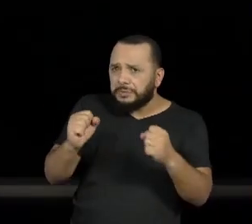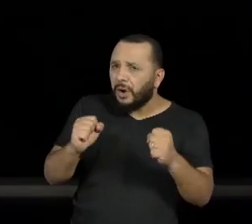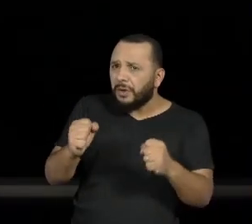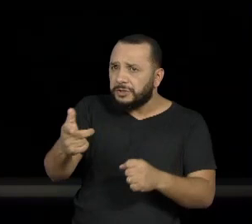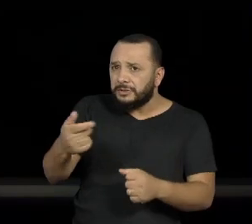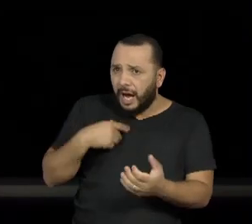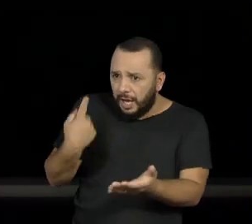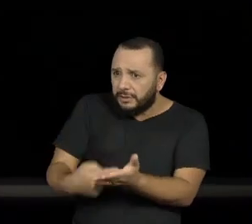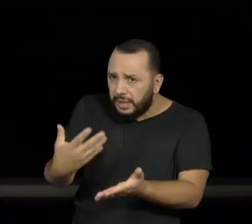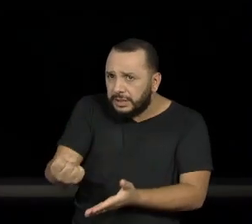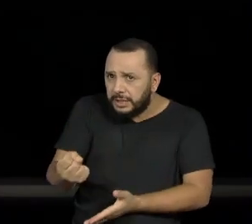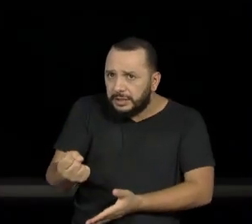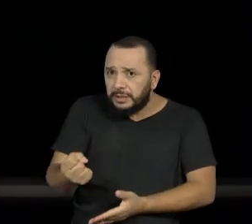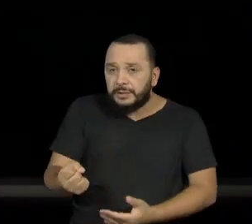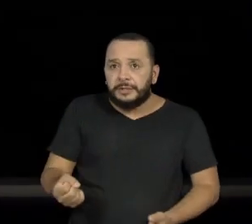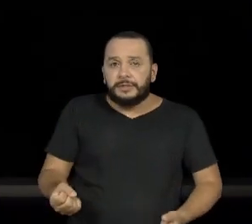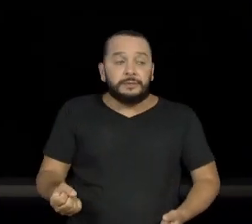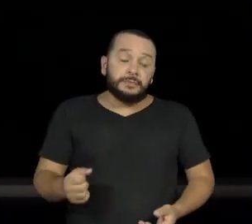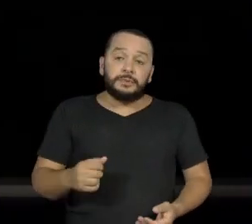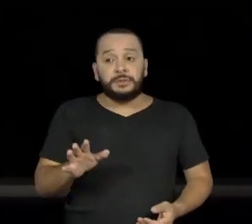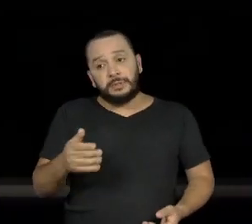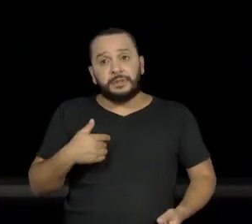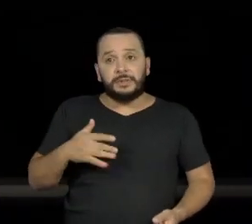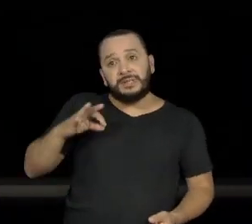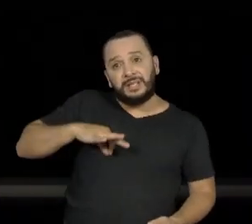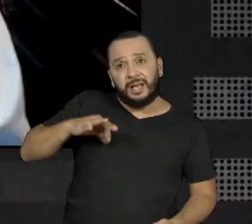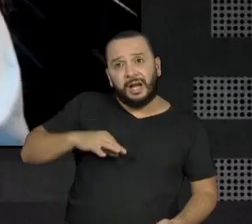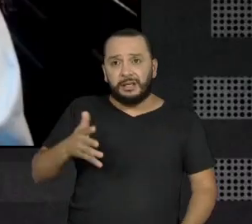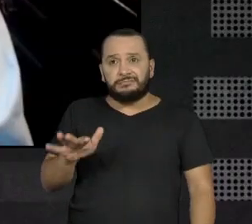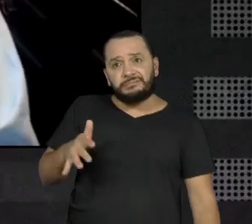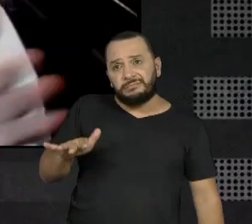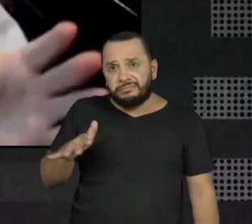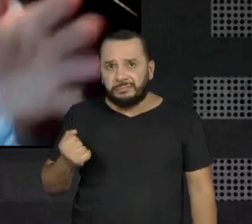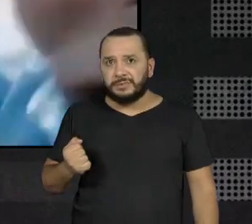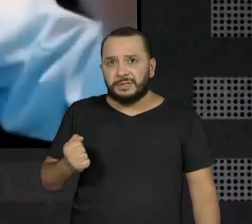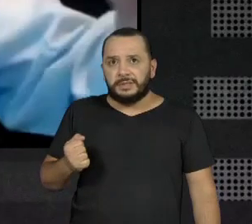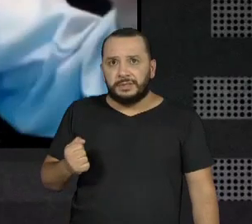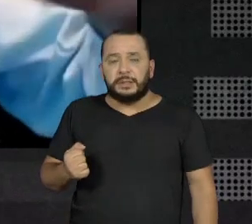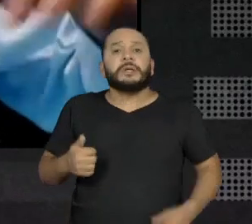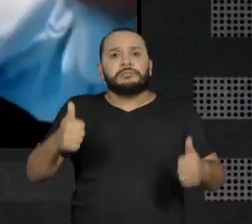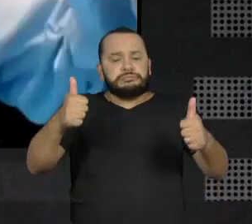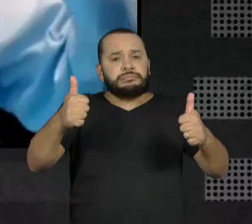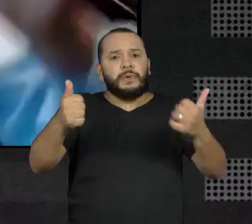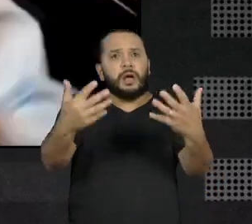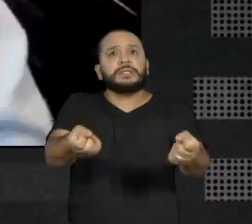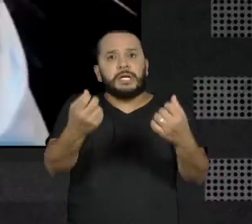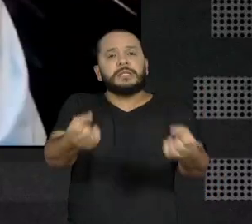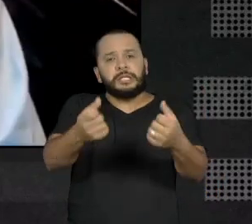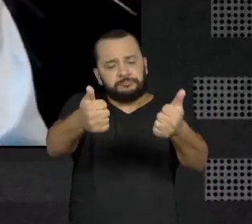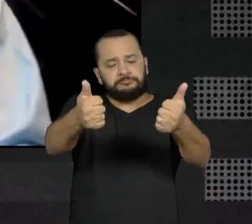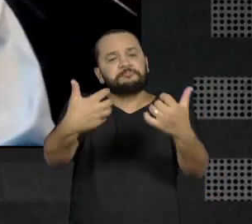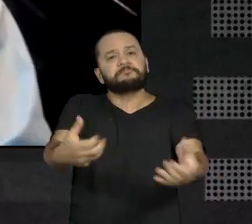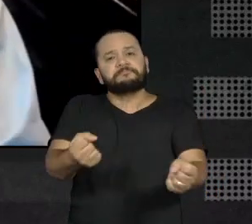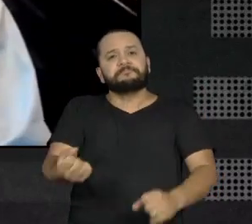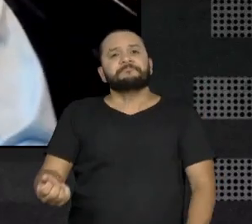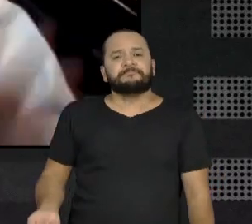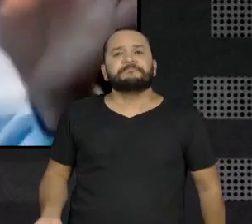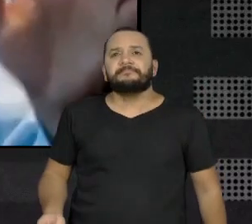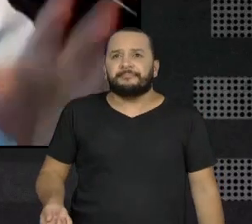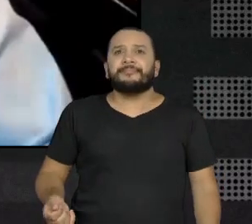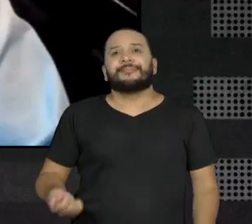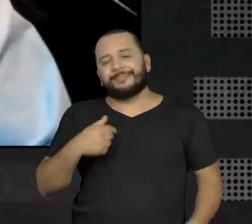Já topa? Não paga bem, é meio-dia, mas... Lógico. Sabe lógico, agora,